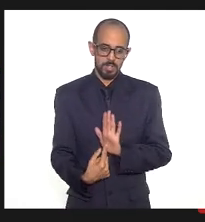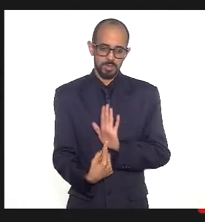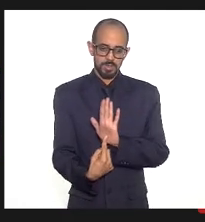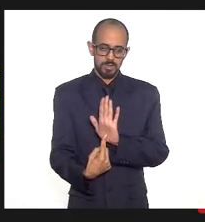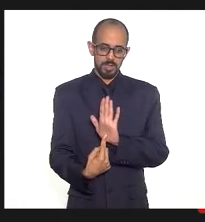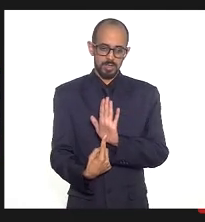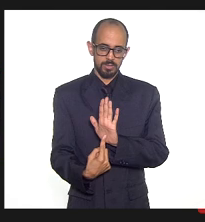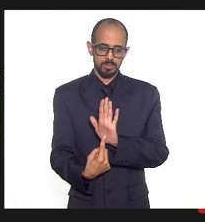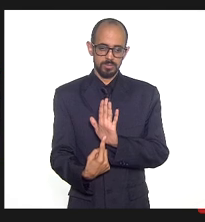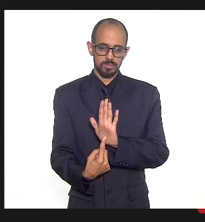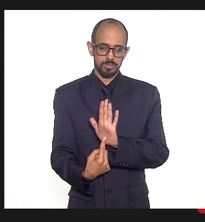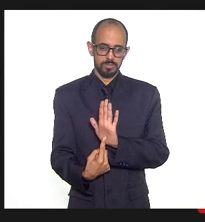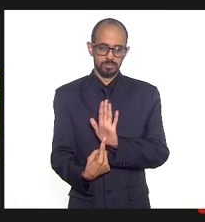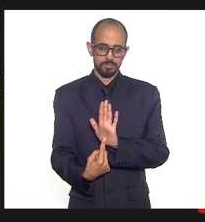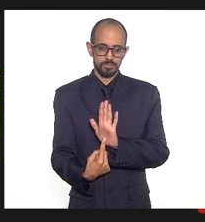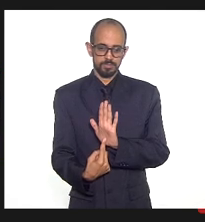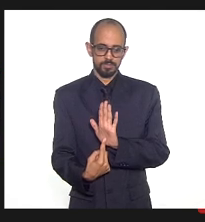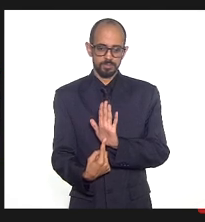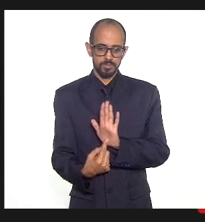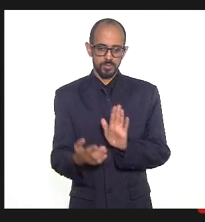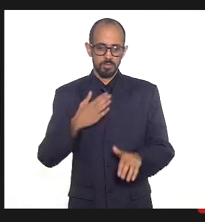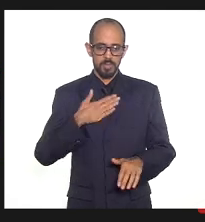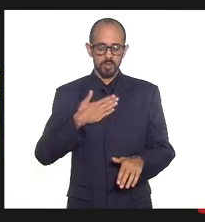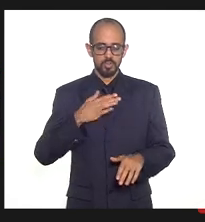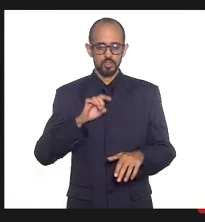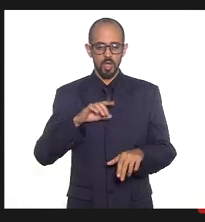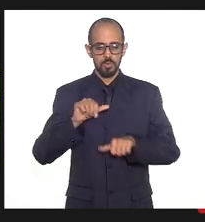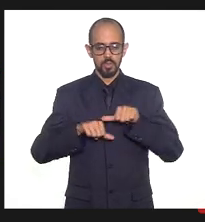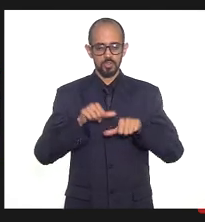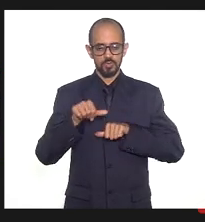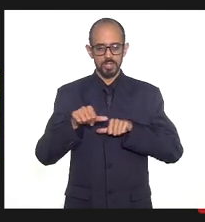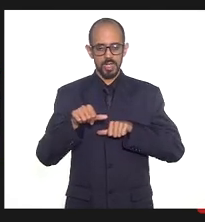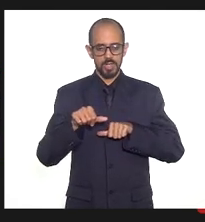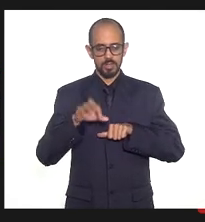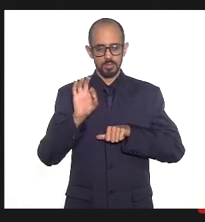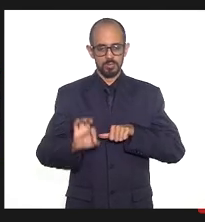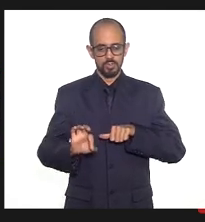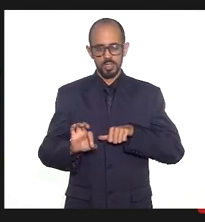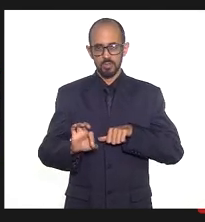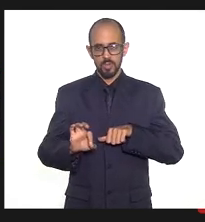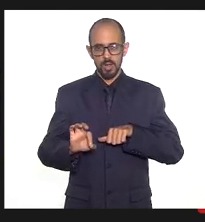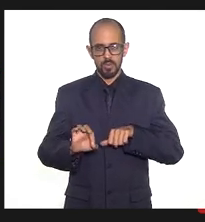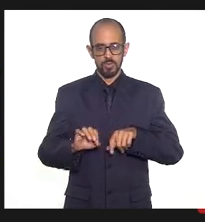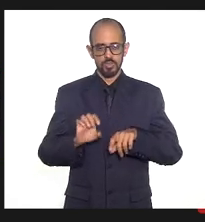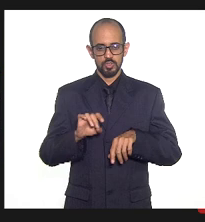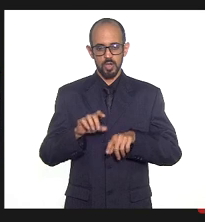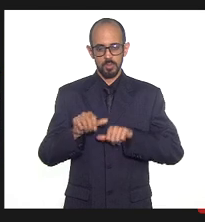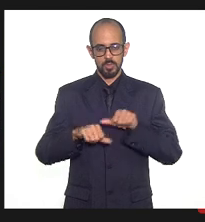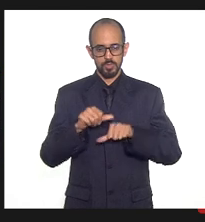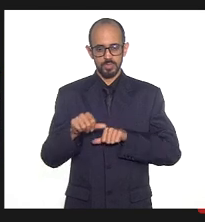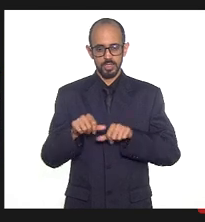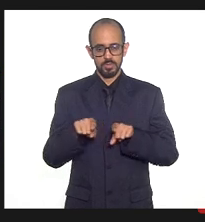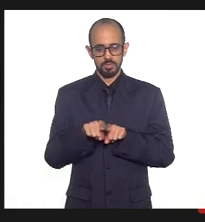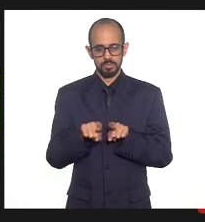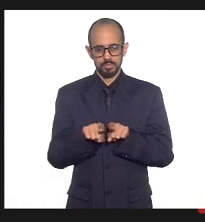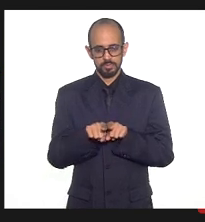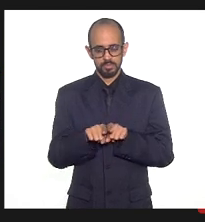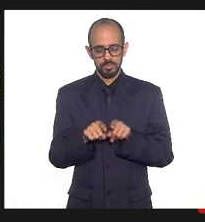apresentado e o meu só modificava o percentual e modificava a questão de